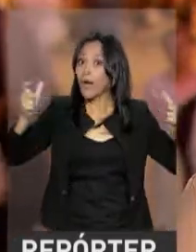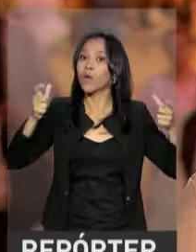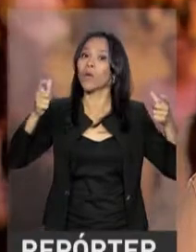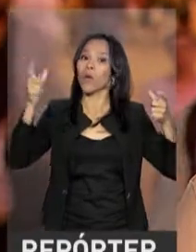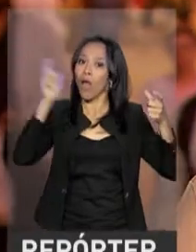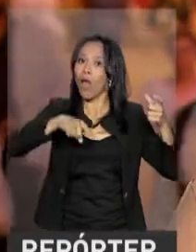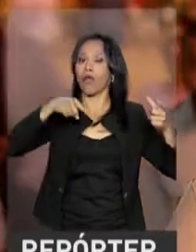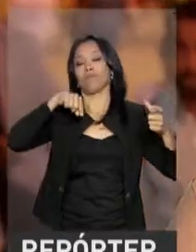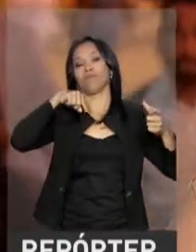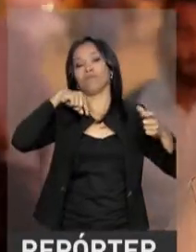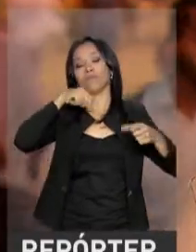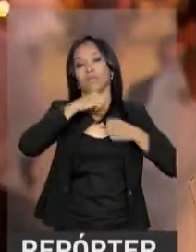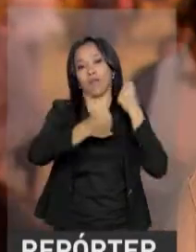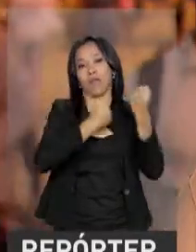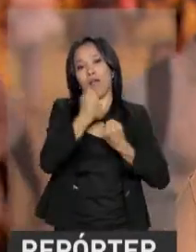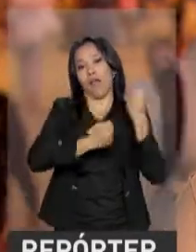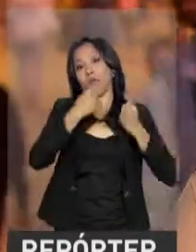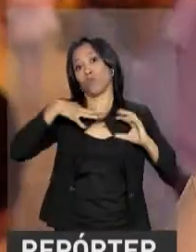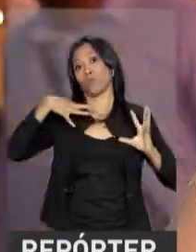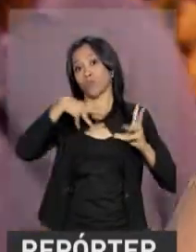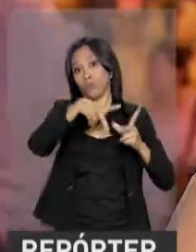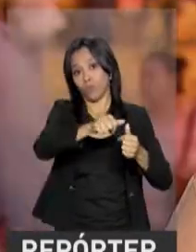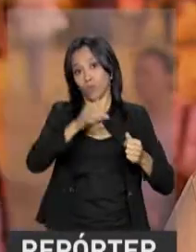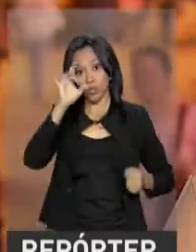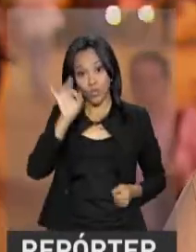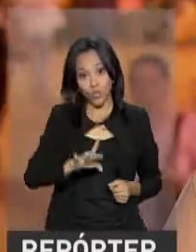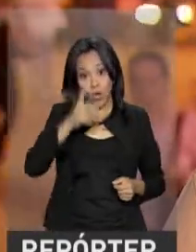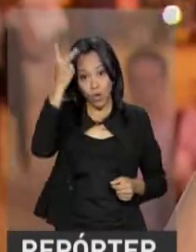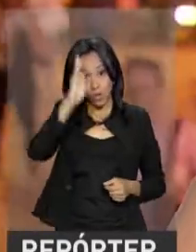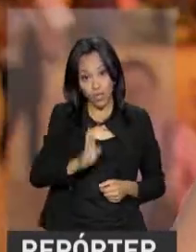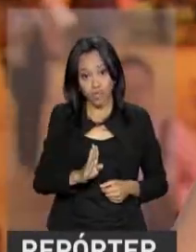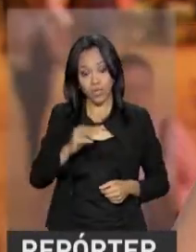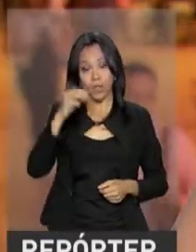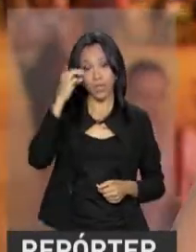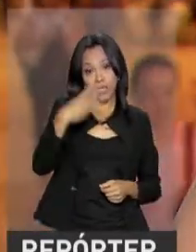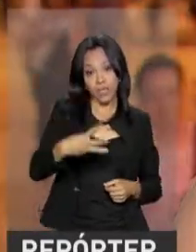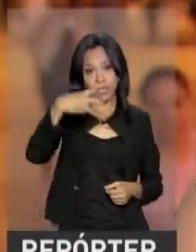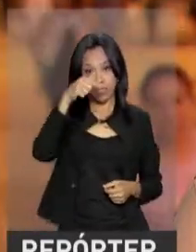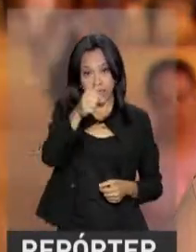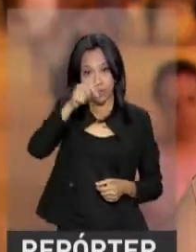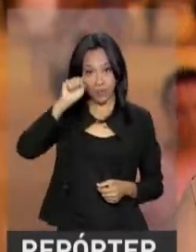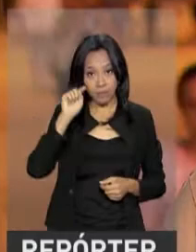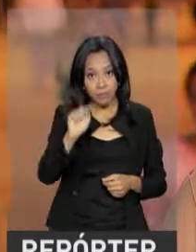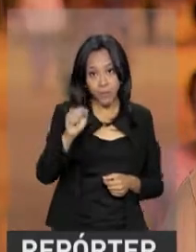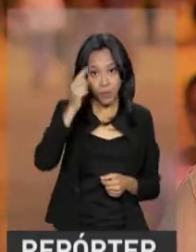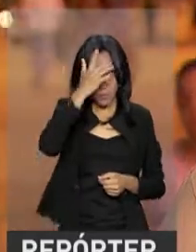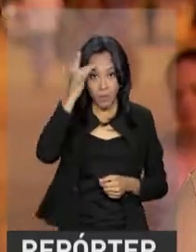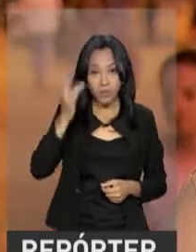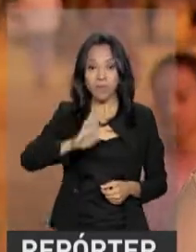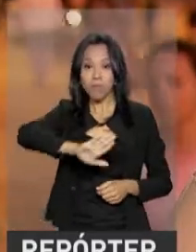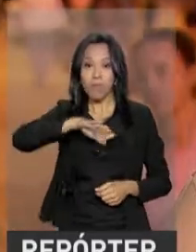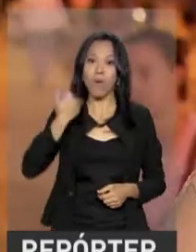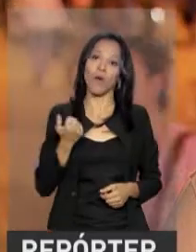de veículos no mundo. Só no Brasil, 37 mil pessoas